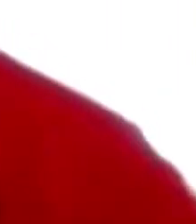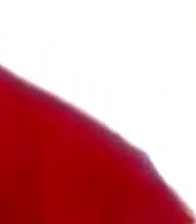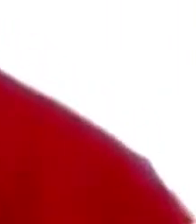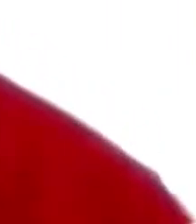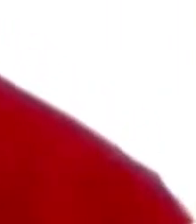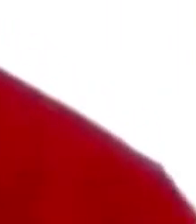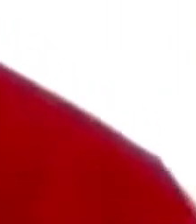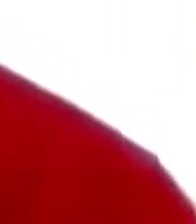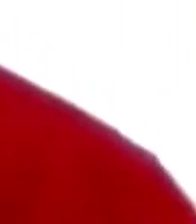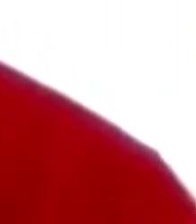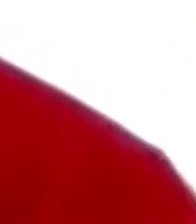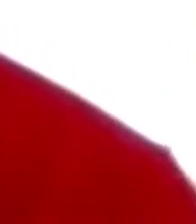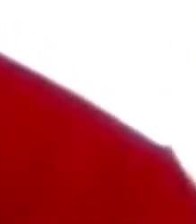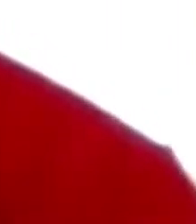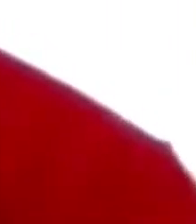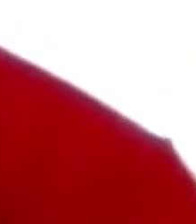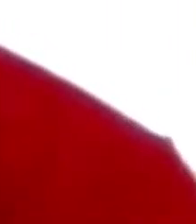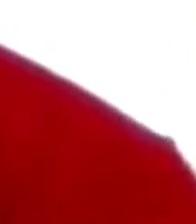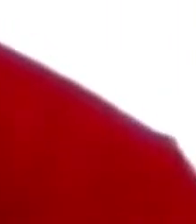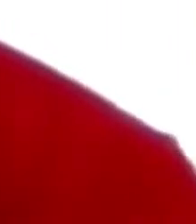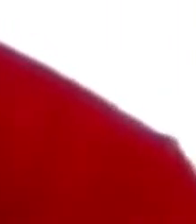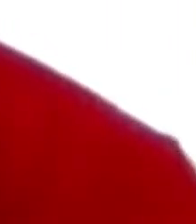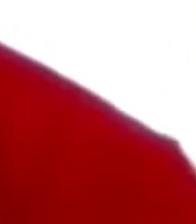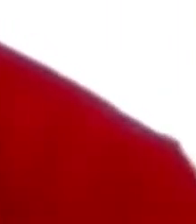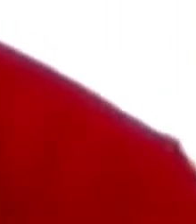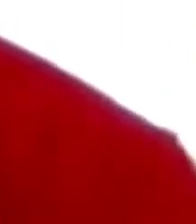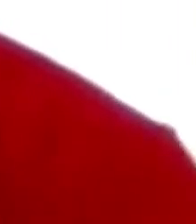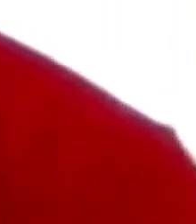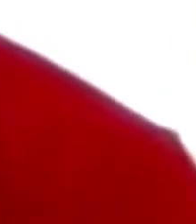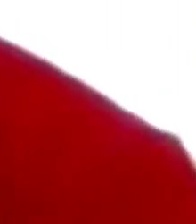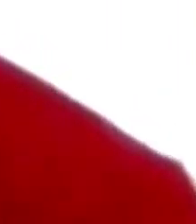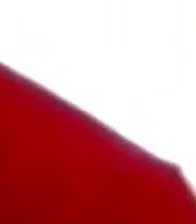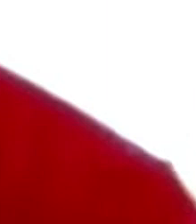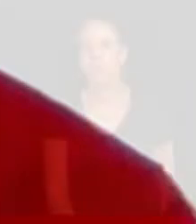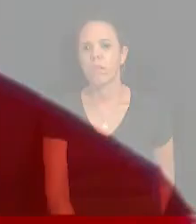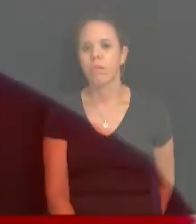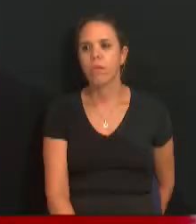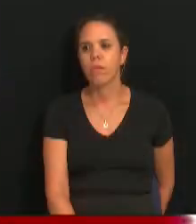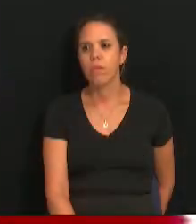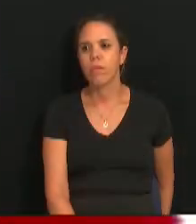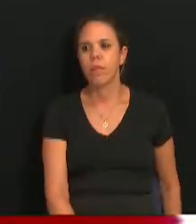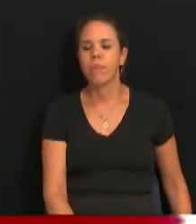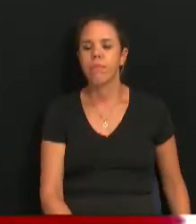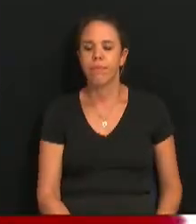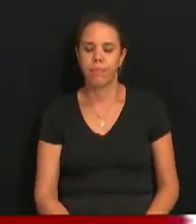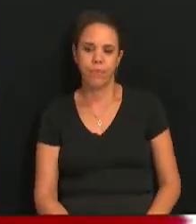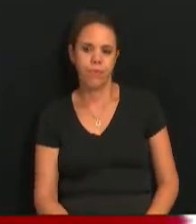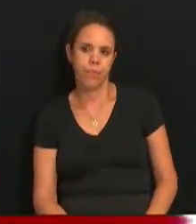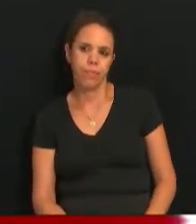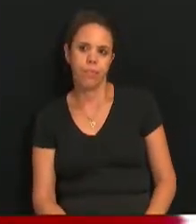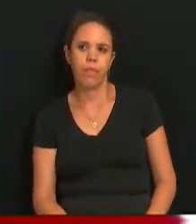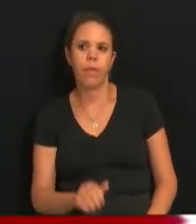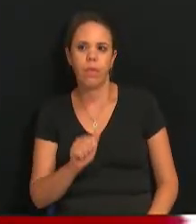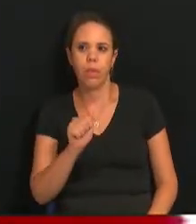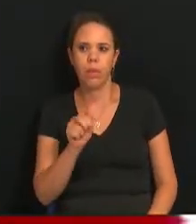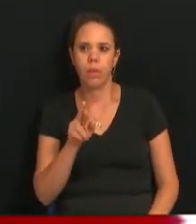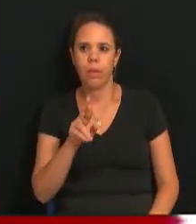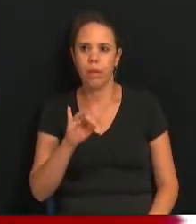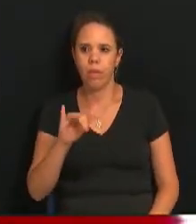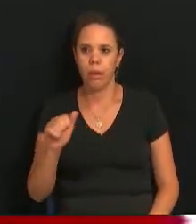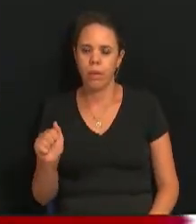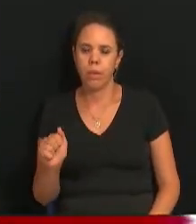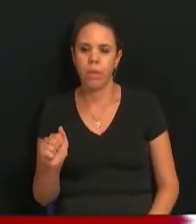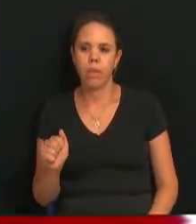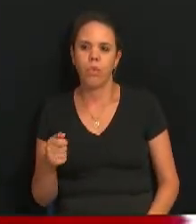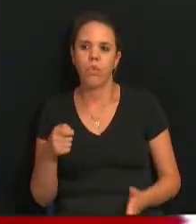a colega, né, a Andréa, que é minha colega de diretoria da PAC, a Andréa Centurião, nós travamos até uma